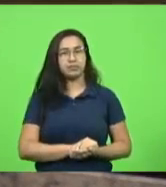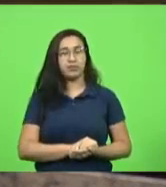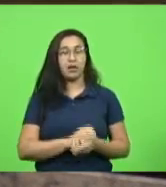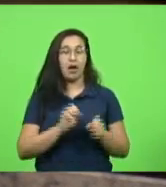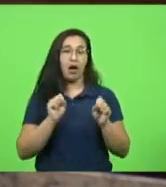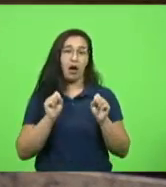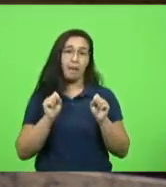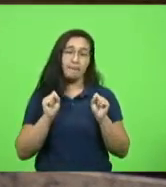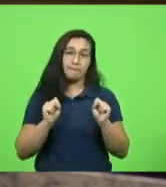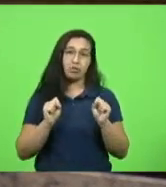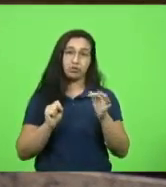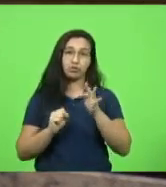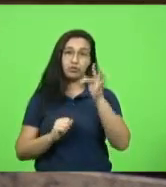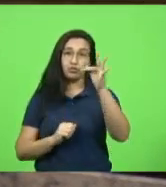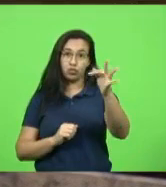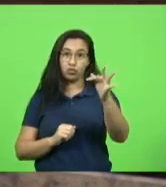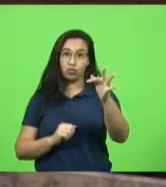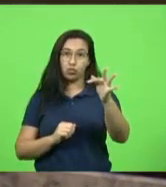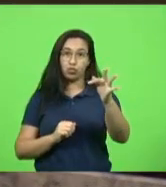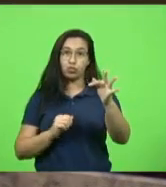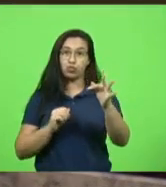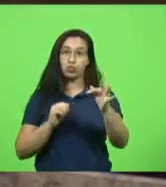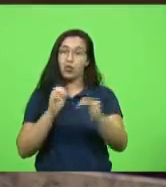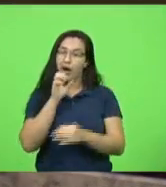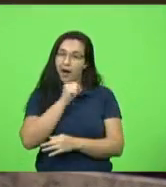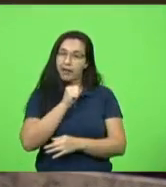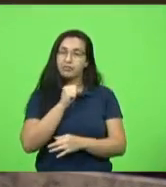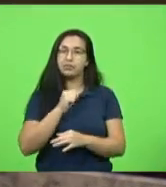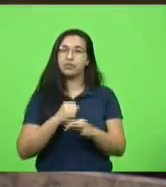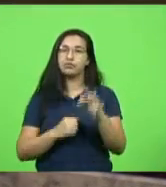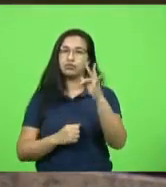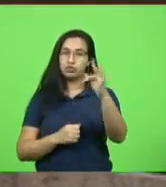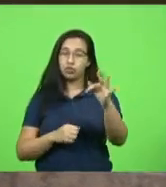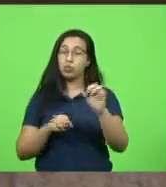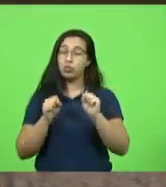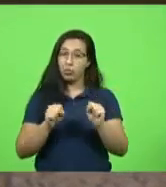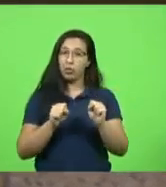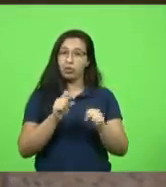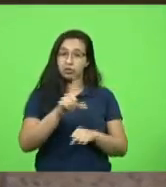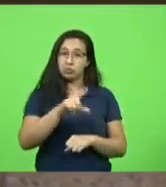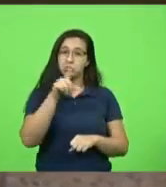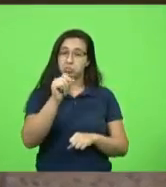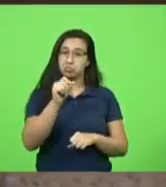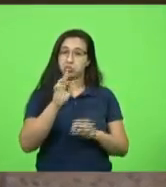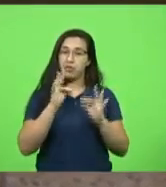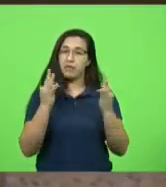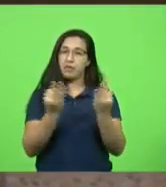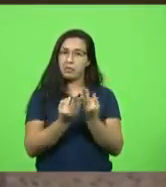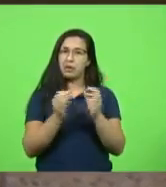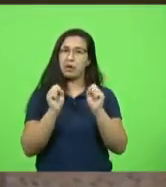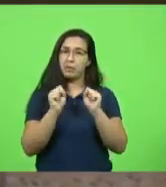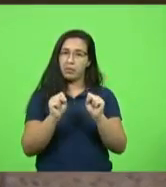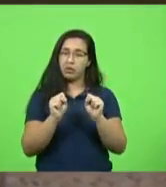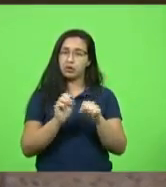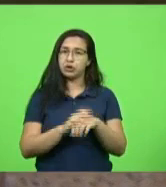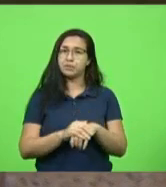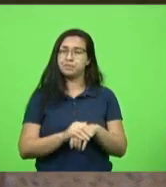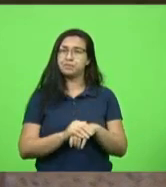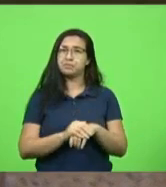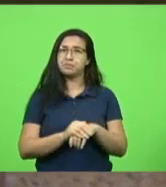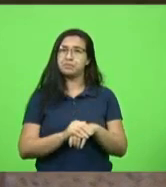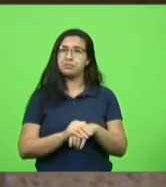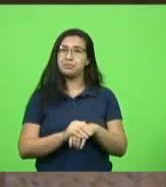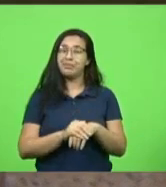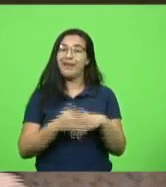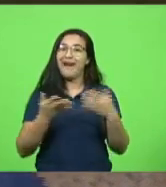futuro, talvez futuro breve, possa ser uma opção para várias famílias. Agora, eu não